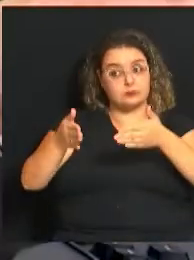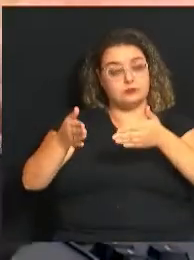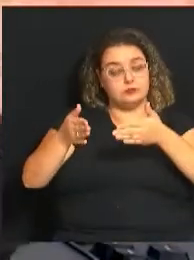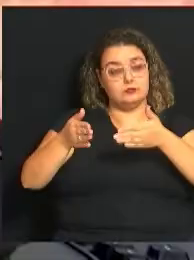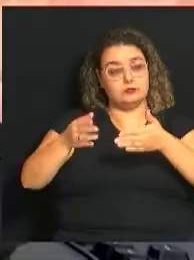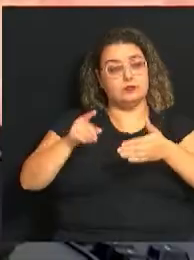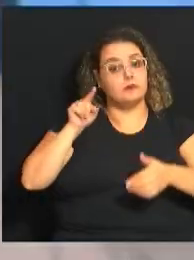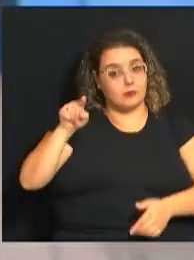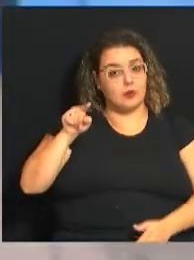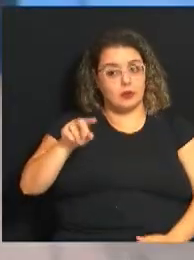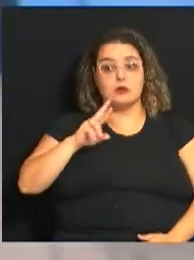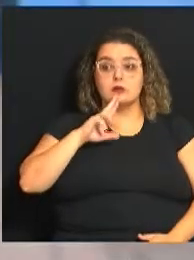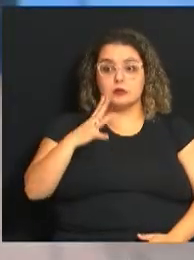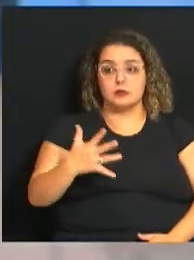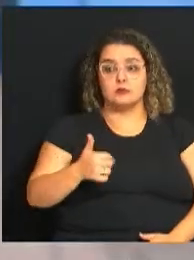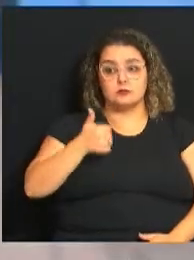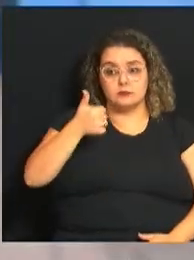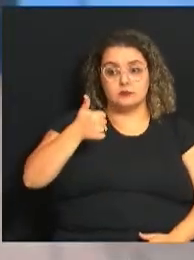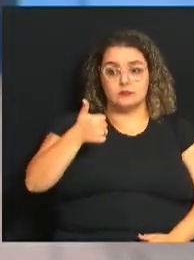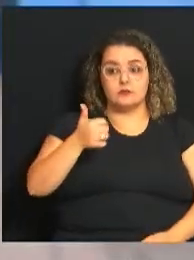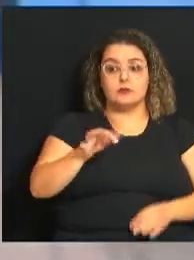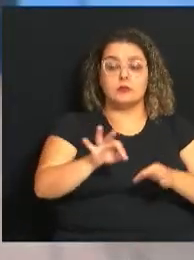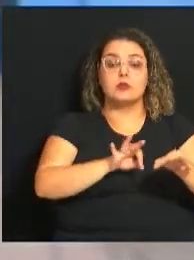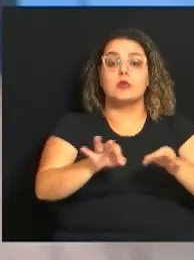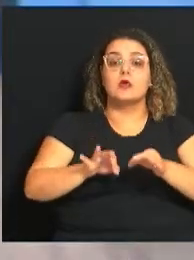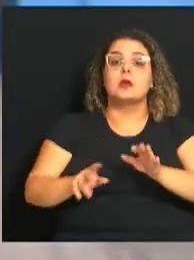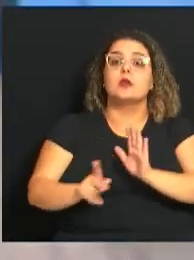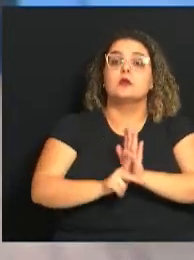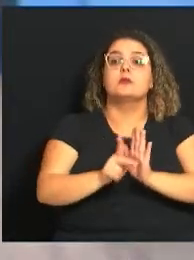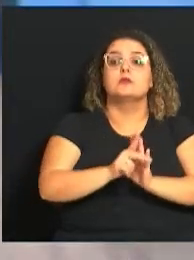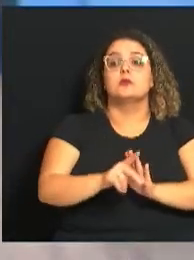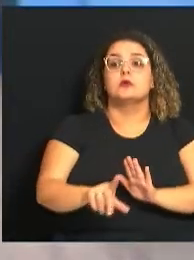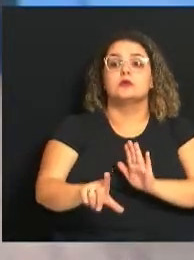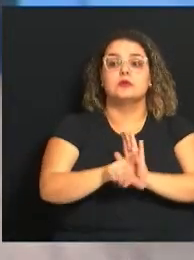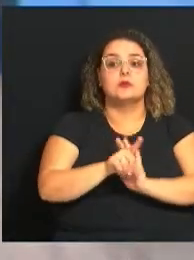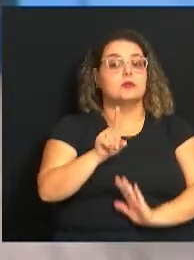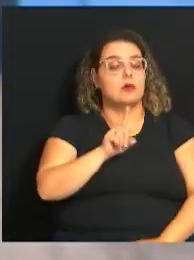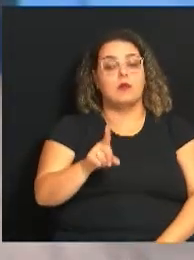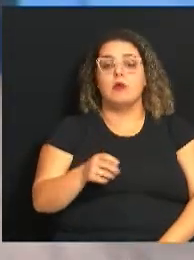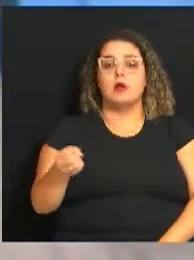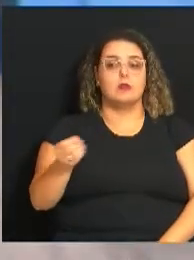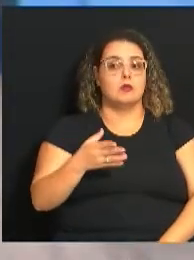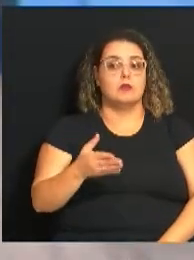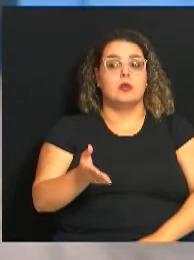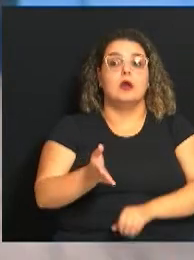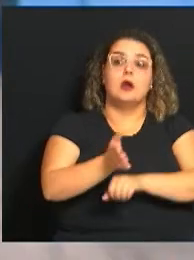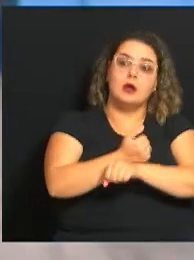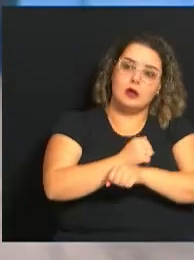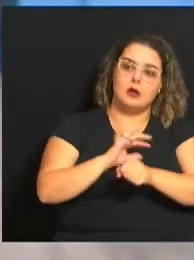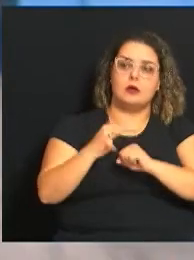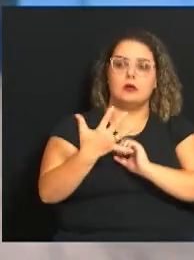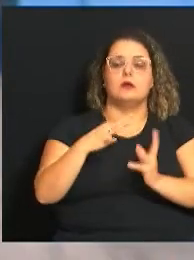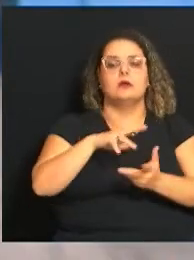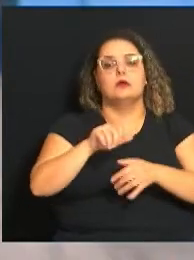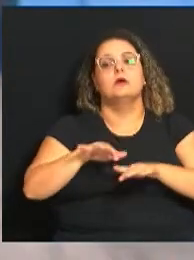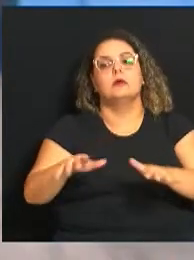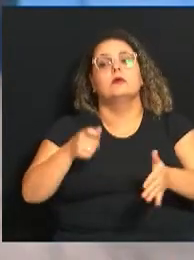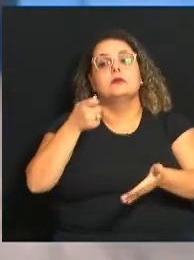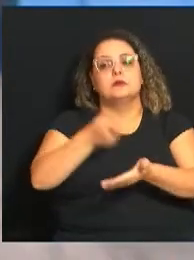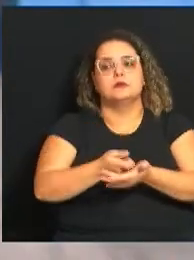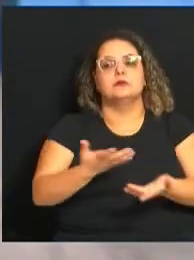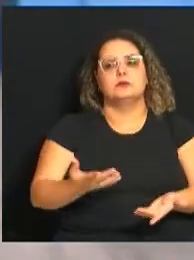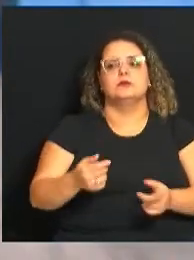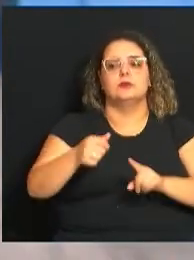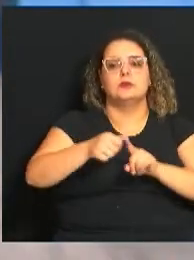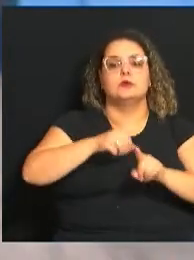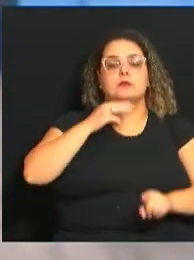dado resultado. Esse projeto de lei não é novo, ele surgiu antes mesmo da pandemia ser decretada em março de